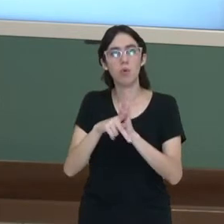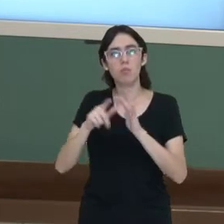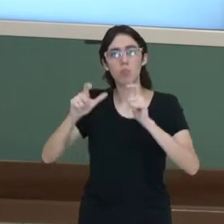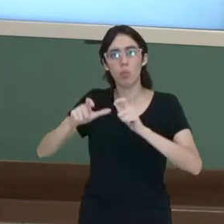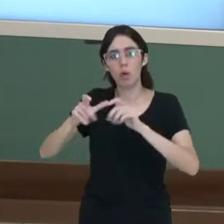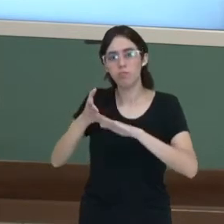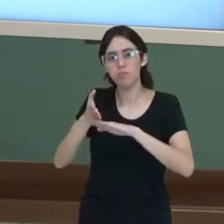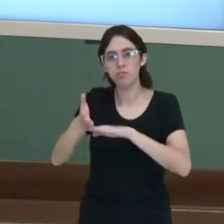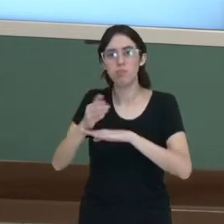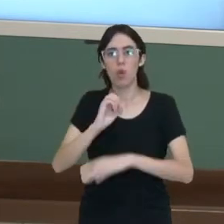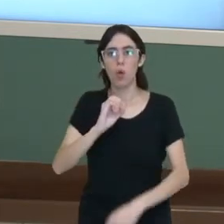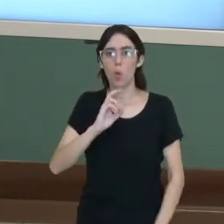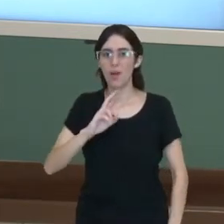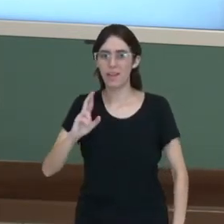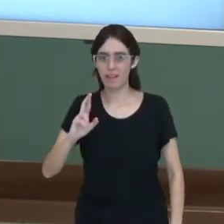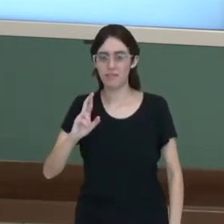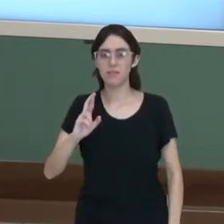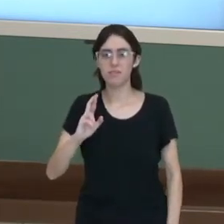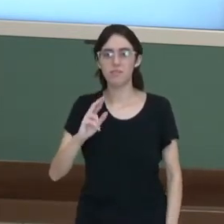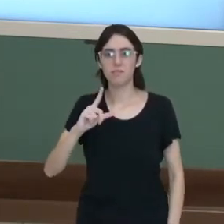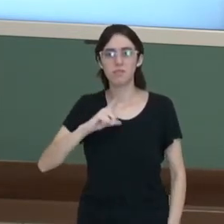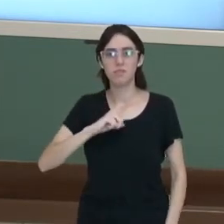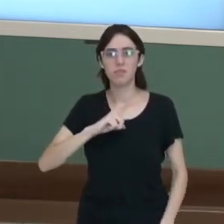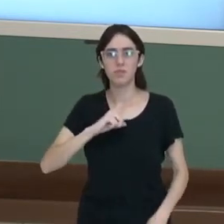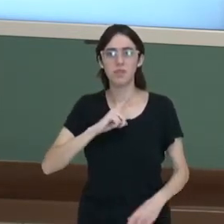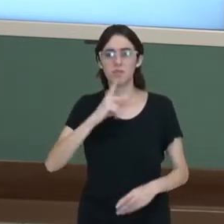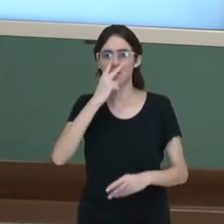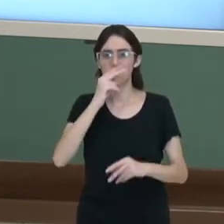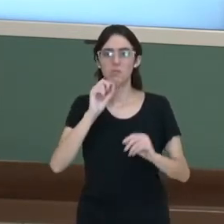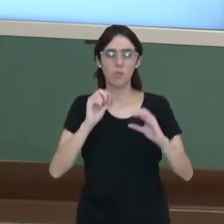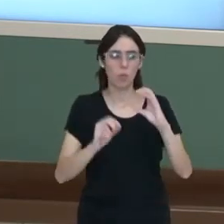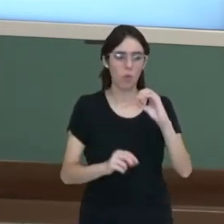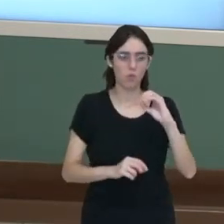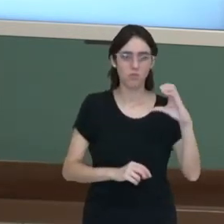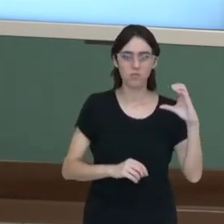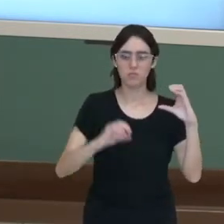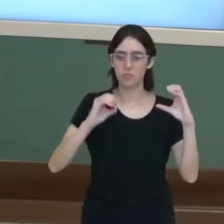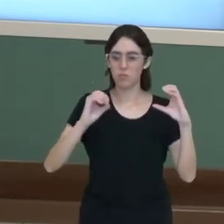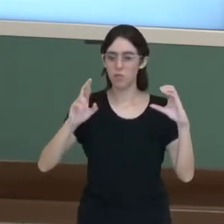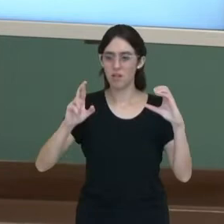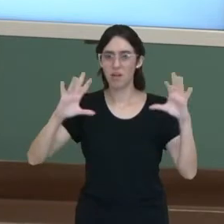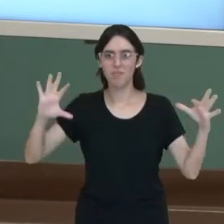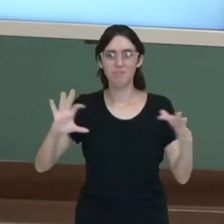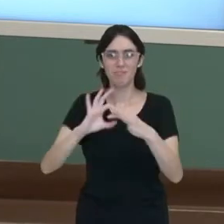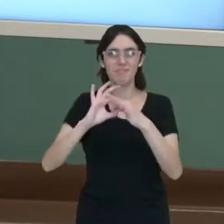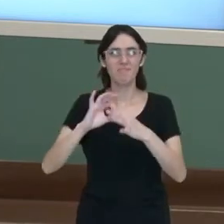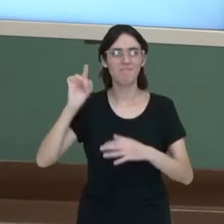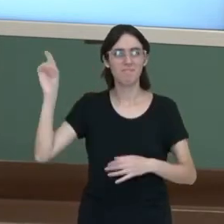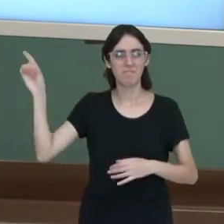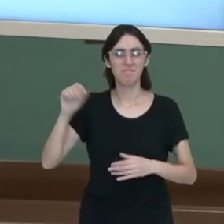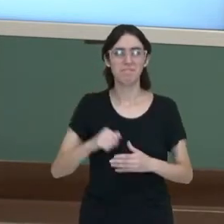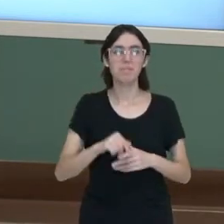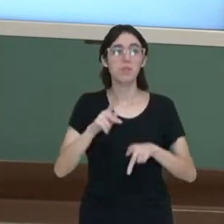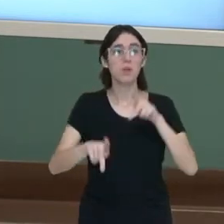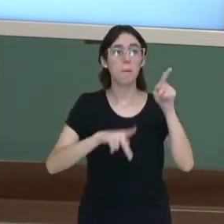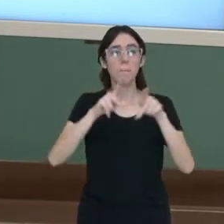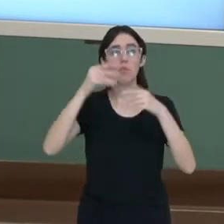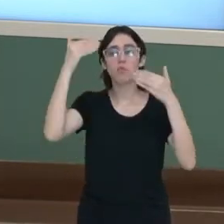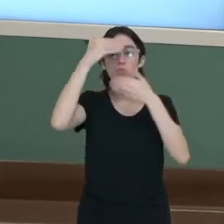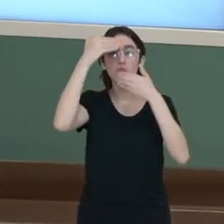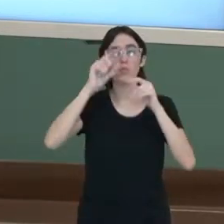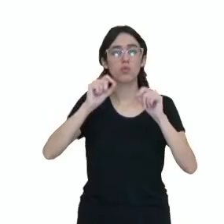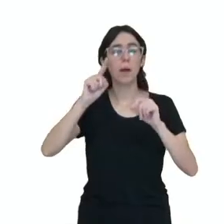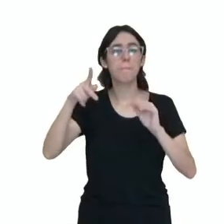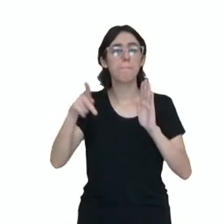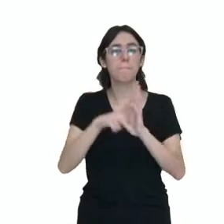único espaço terrestre que ligava o lado ocidental com o lado oriental do mundo. O povo muçulmano professa já o